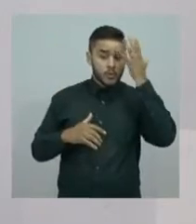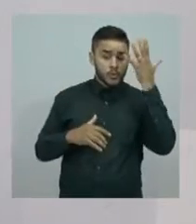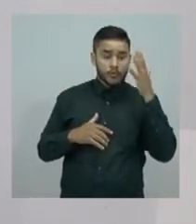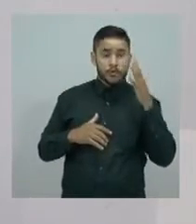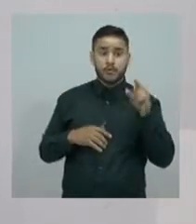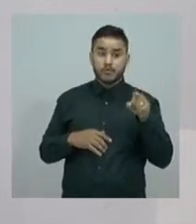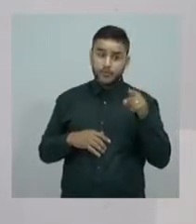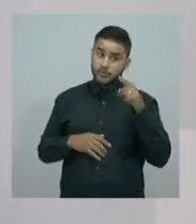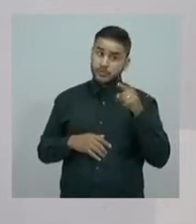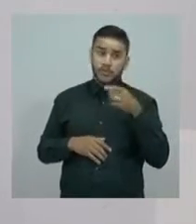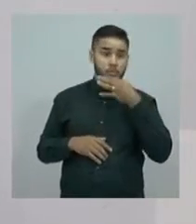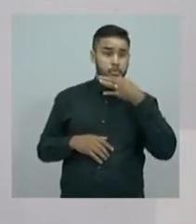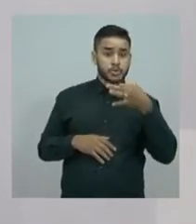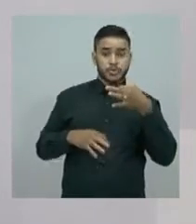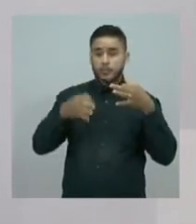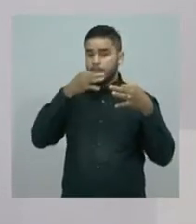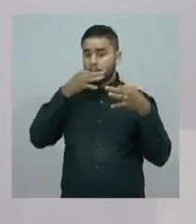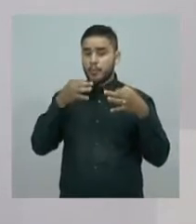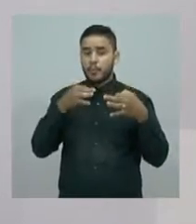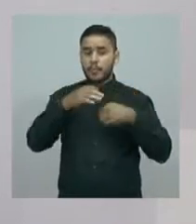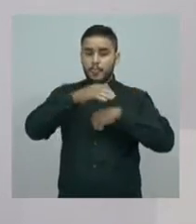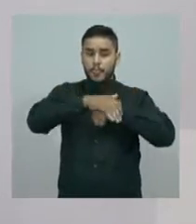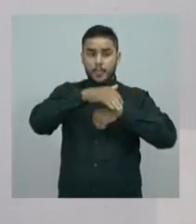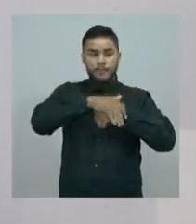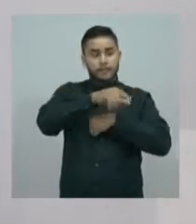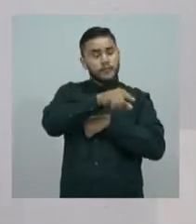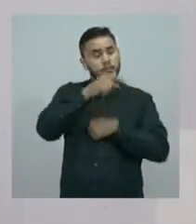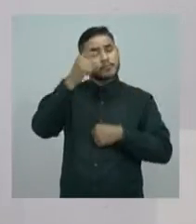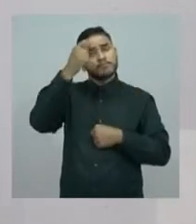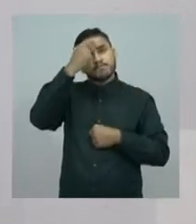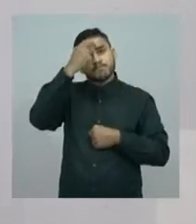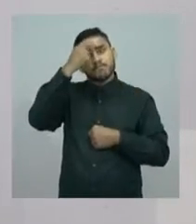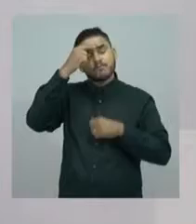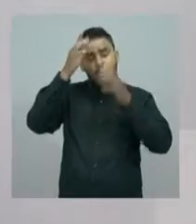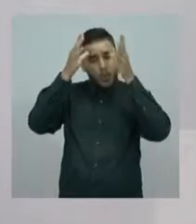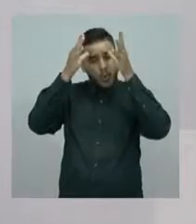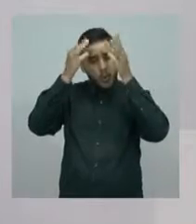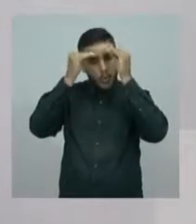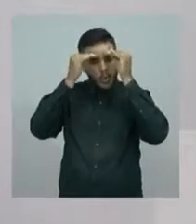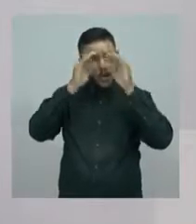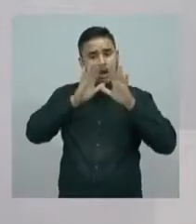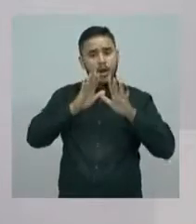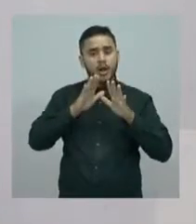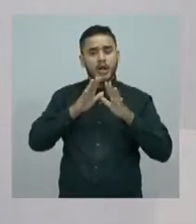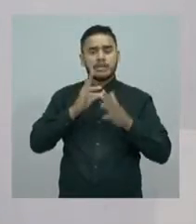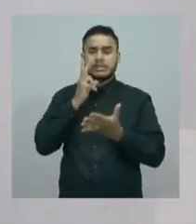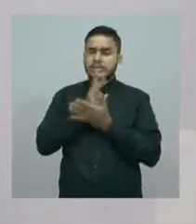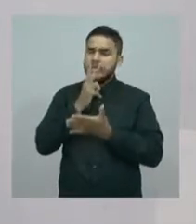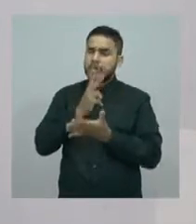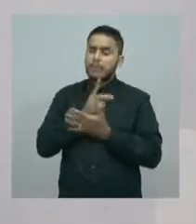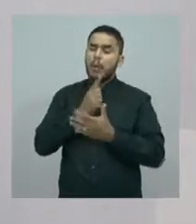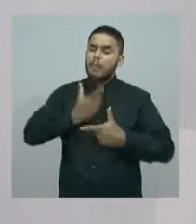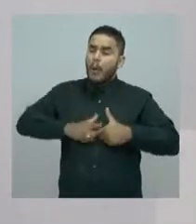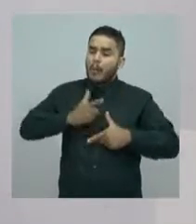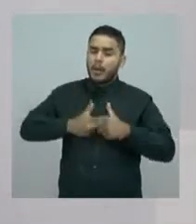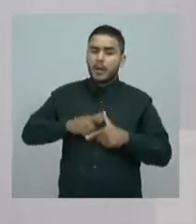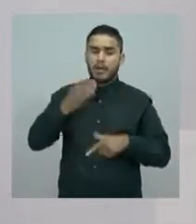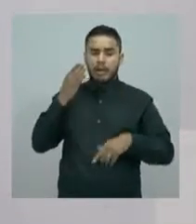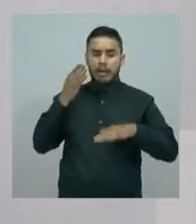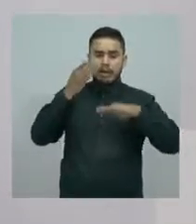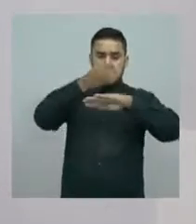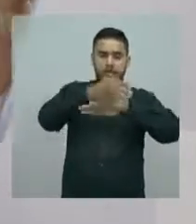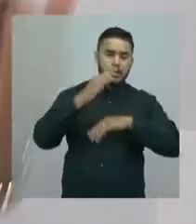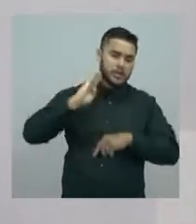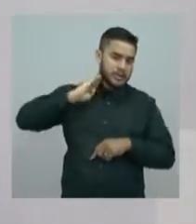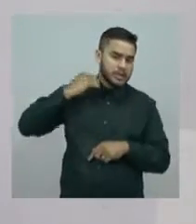dali. Elas descobrem que elas são capazes, em vez de elas toda a vida estar indo na delegacia, está indo ao